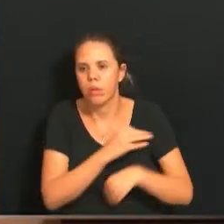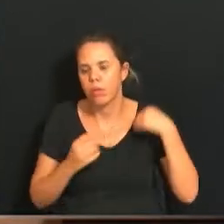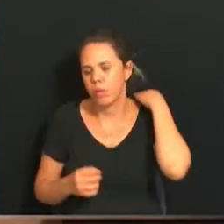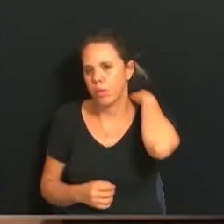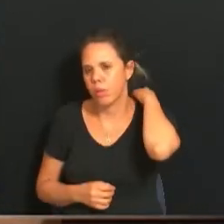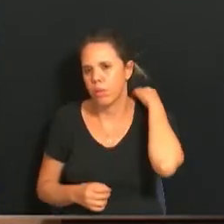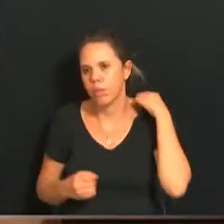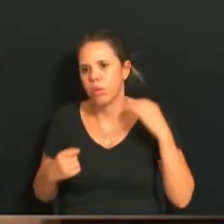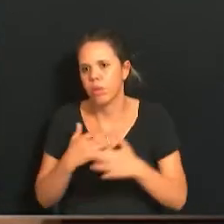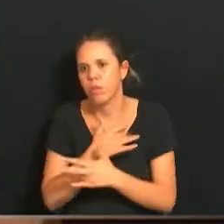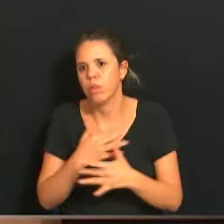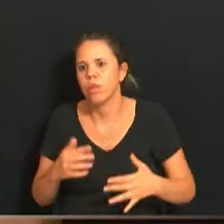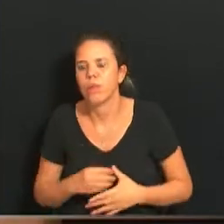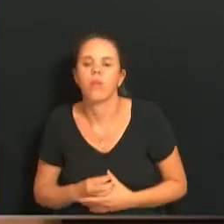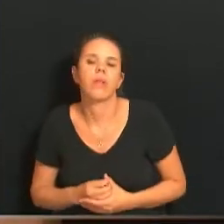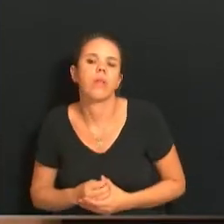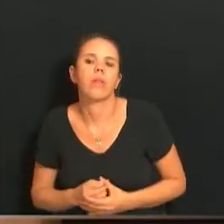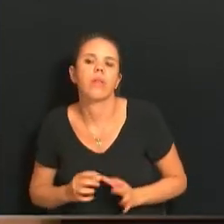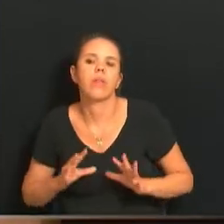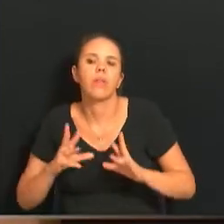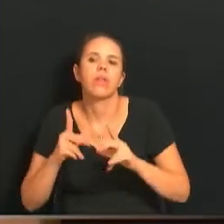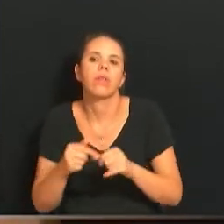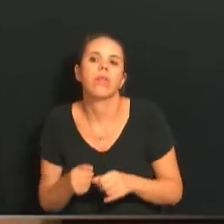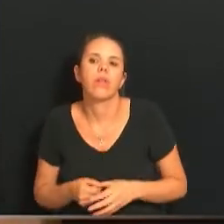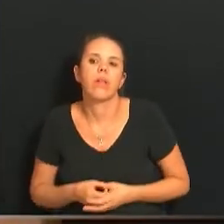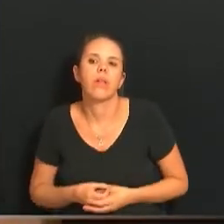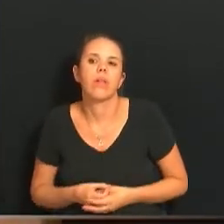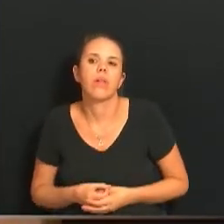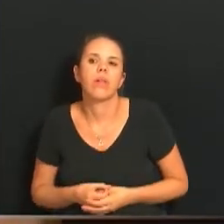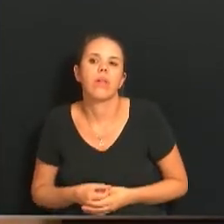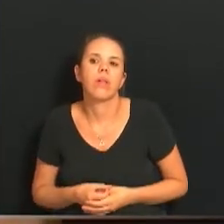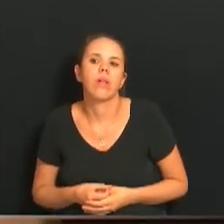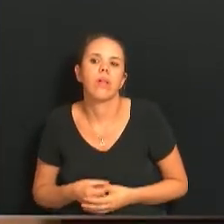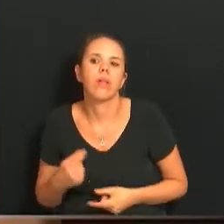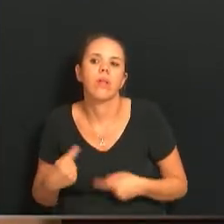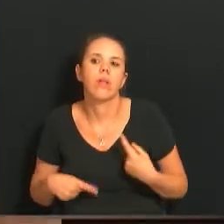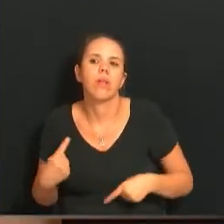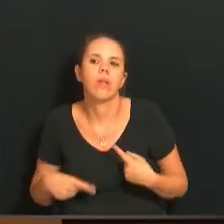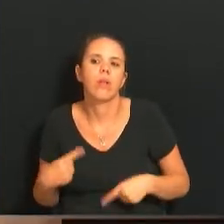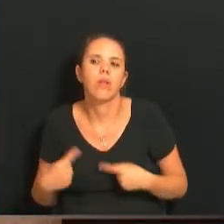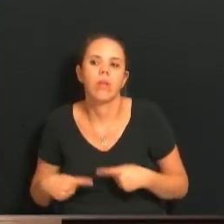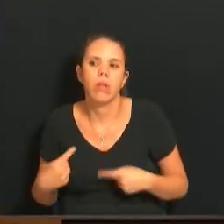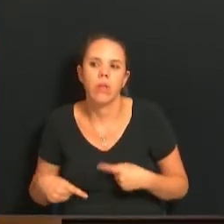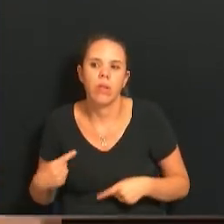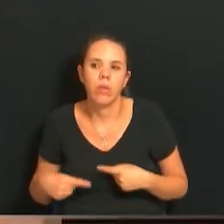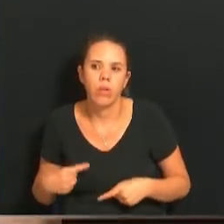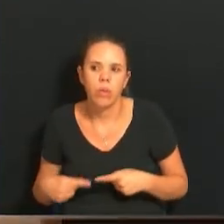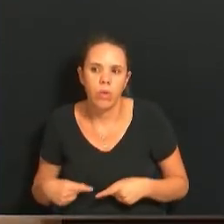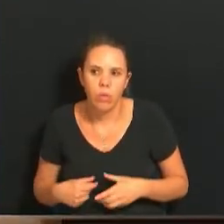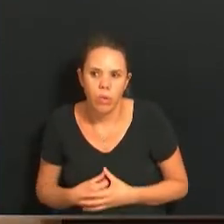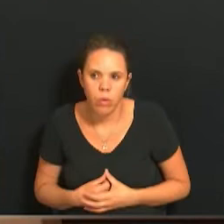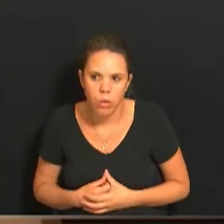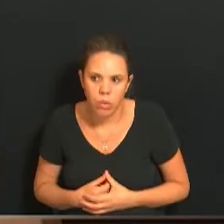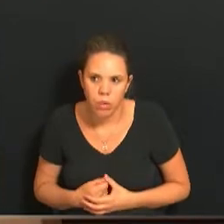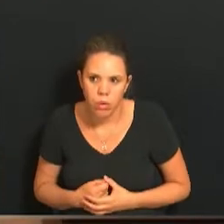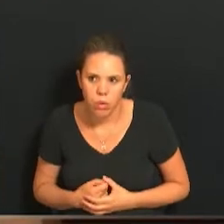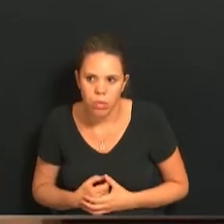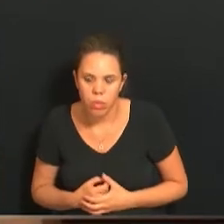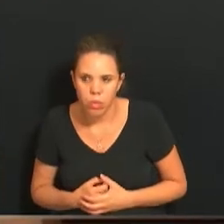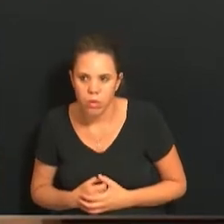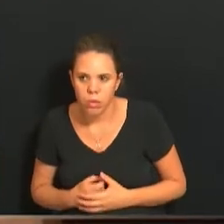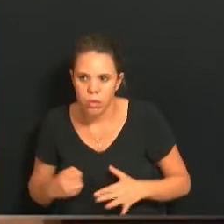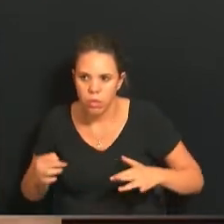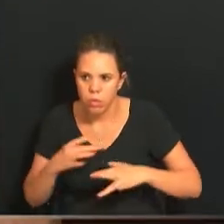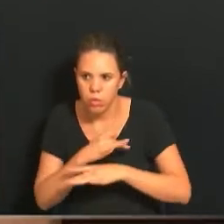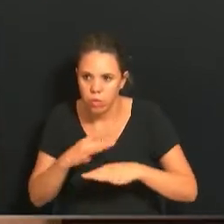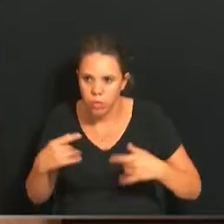Urbanismo, todos os pareceres, né, que discute essa questão, inclusive essa questão urbanística, ele